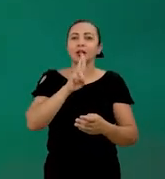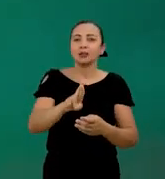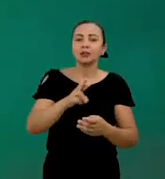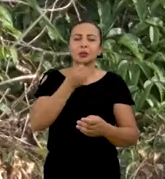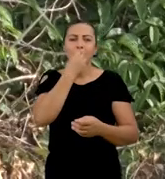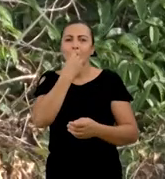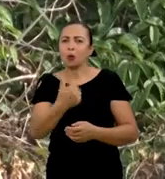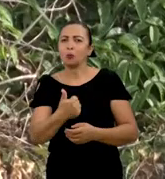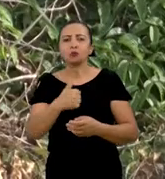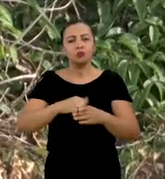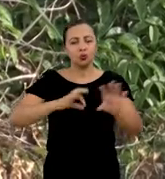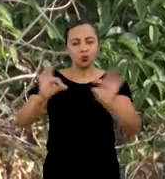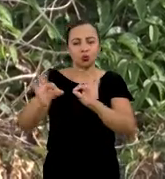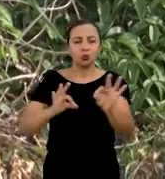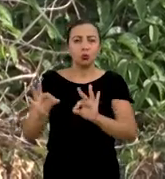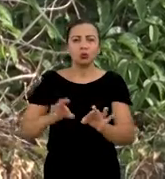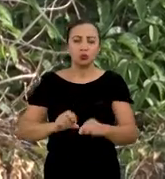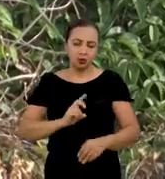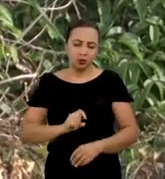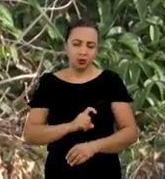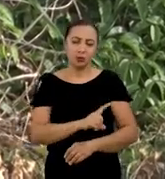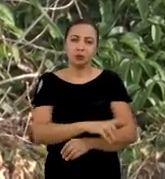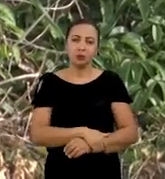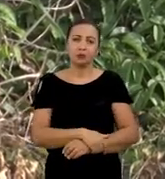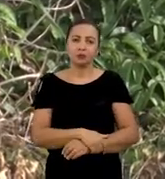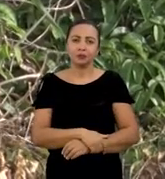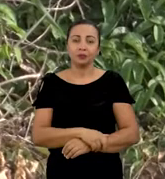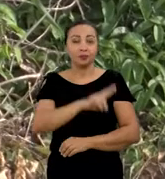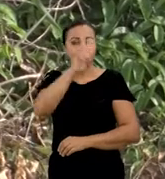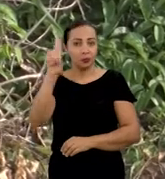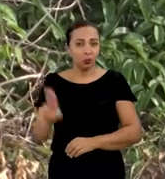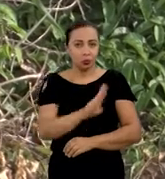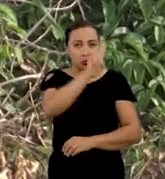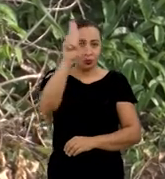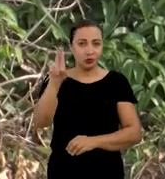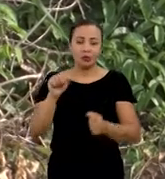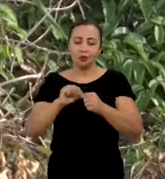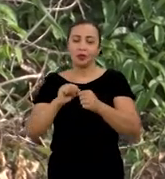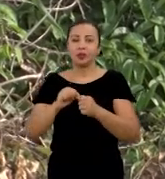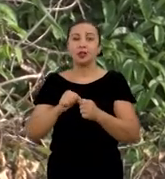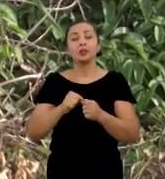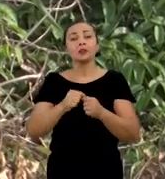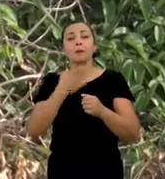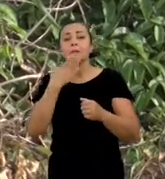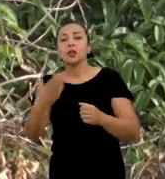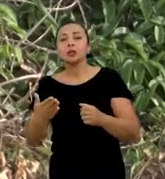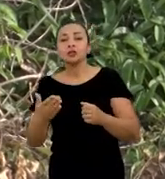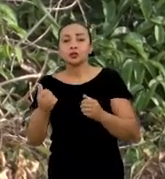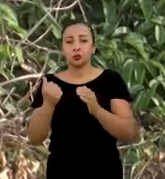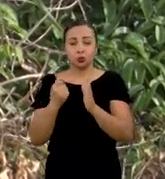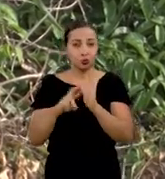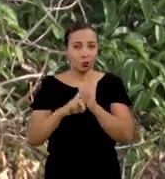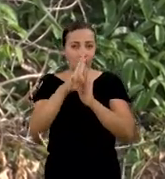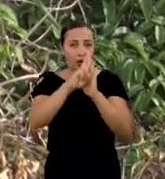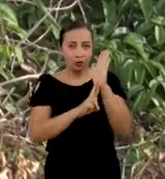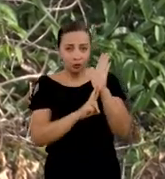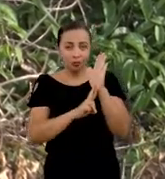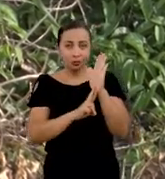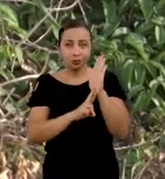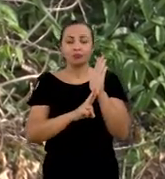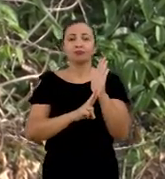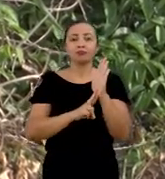Então dessa vez meiose a universidade fez a solicitação de uma patente com esses resultados então nessa solicitação de patente que está sendo